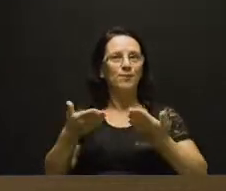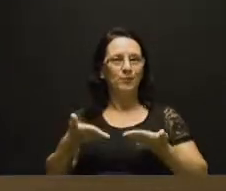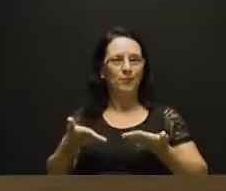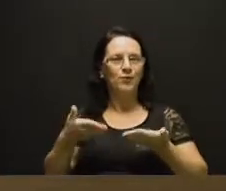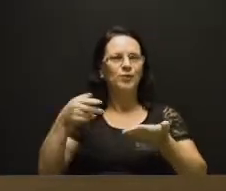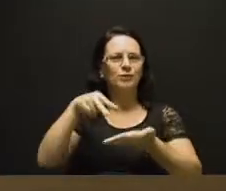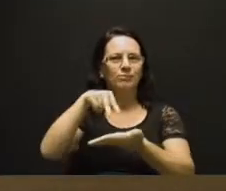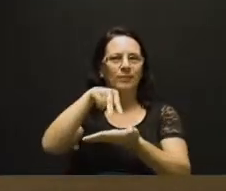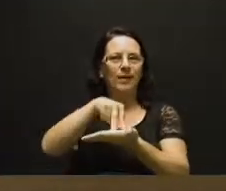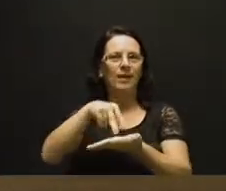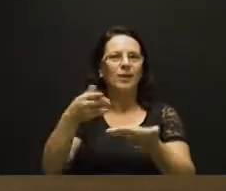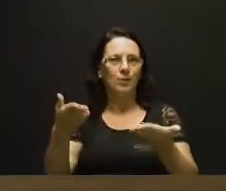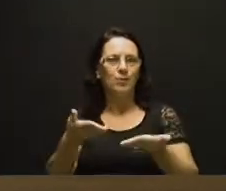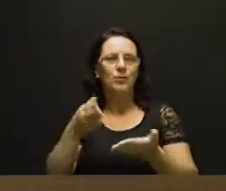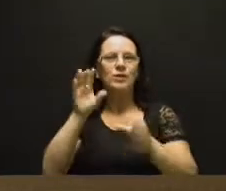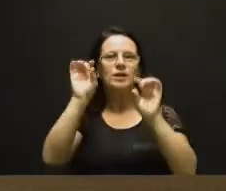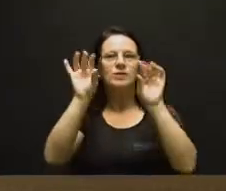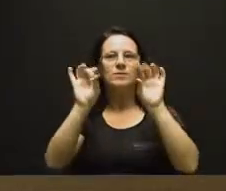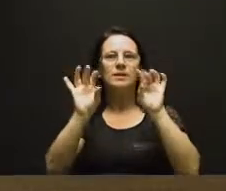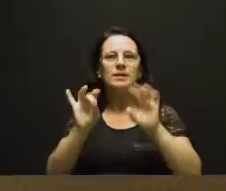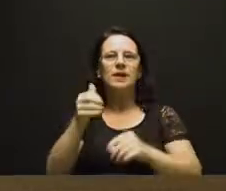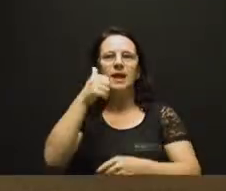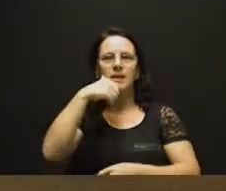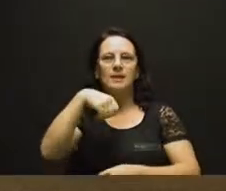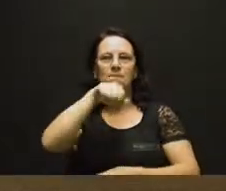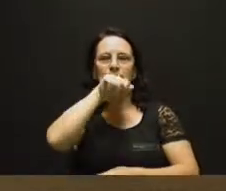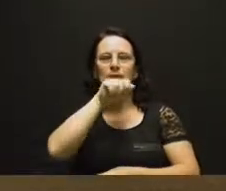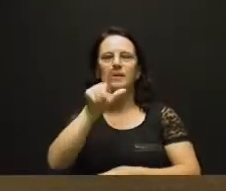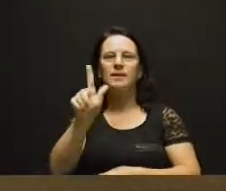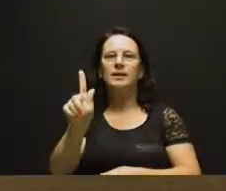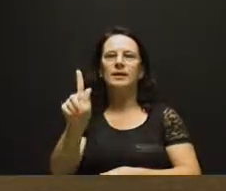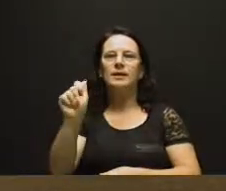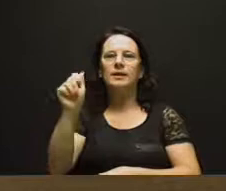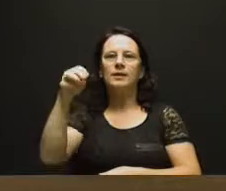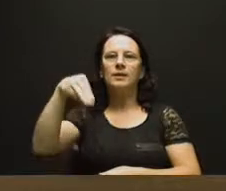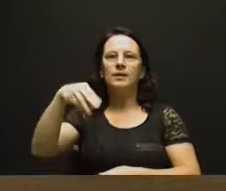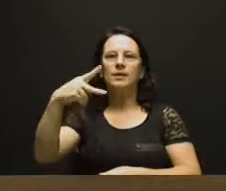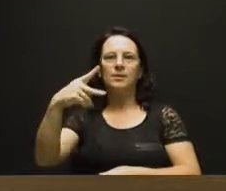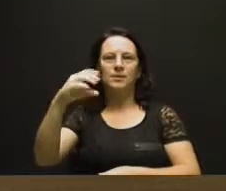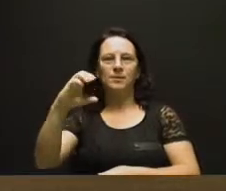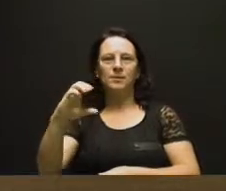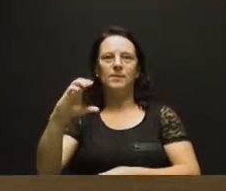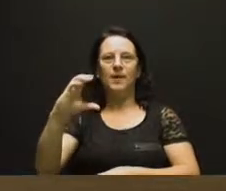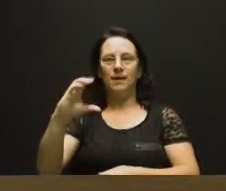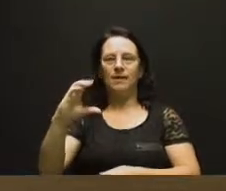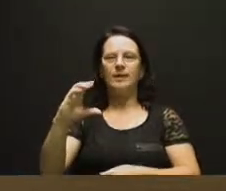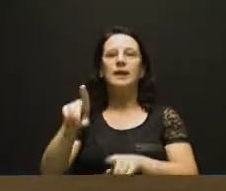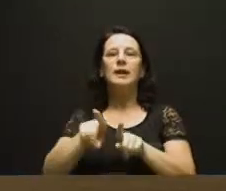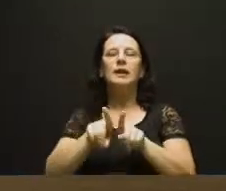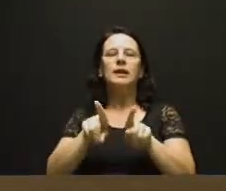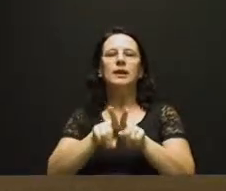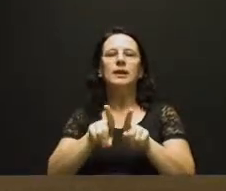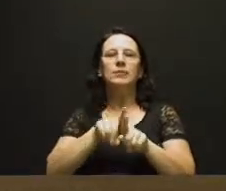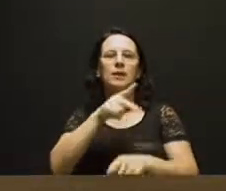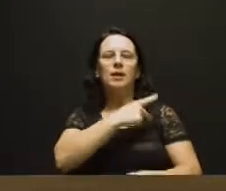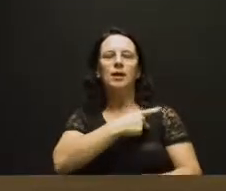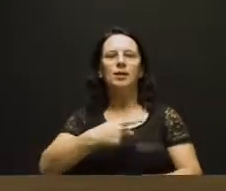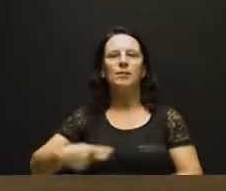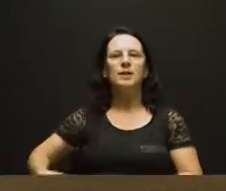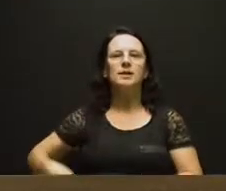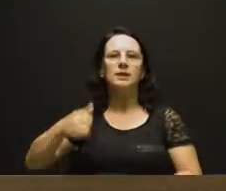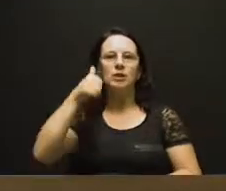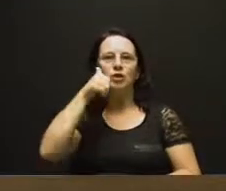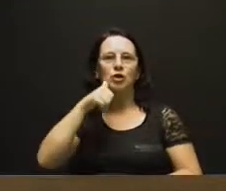principalmente em especial às mães logan pequi ea a sua representante a presidente josé dos santos